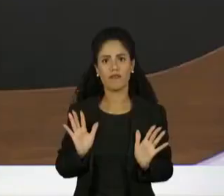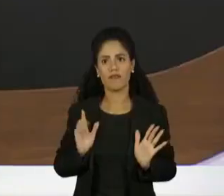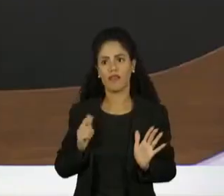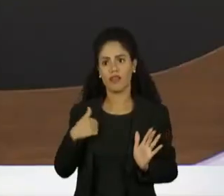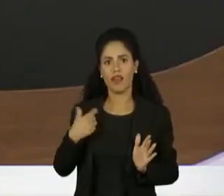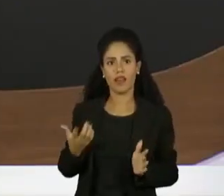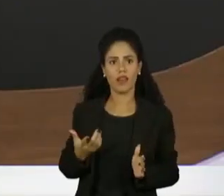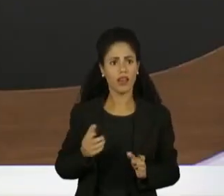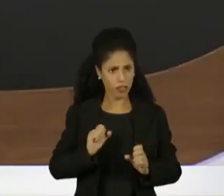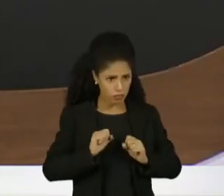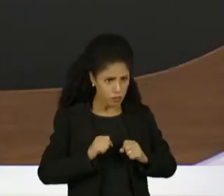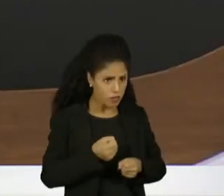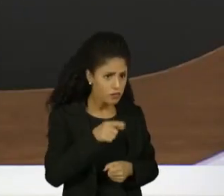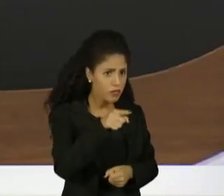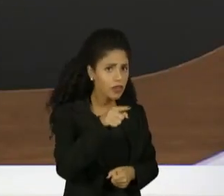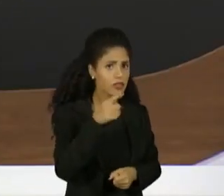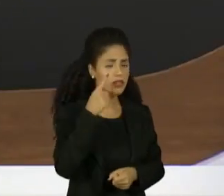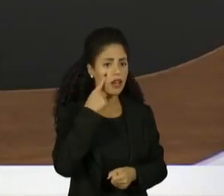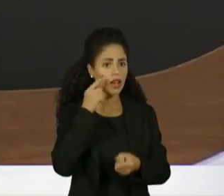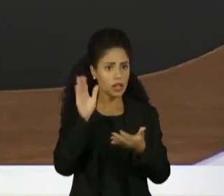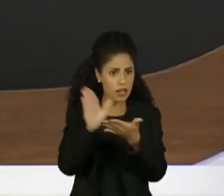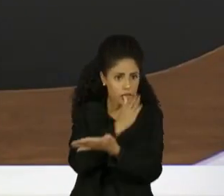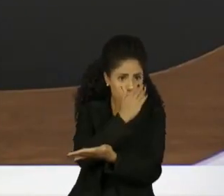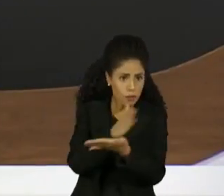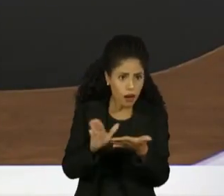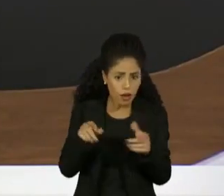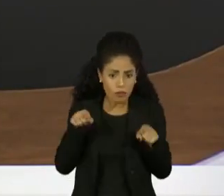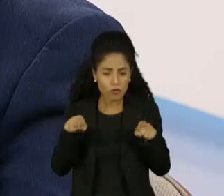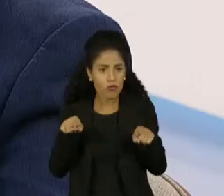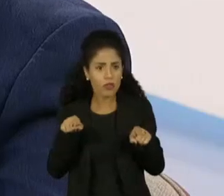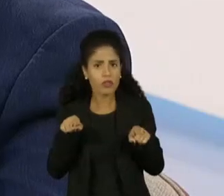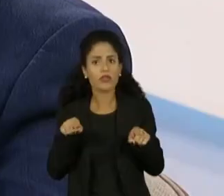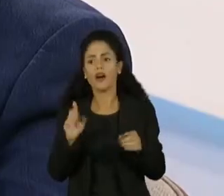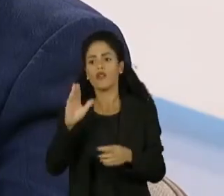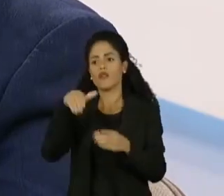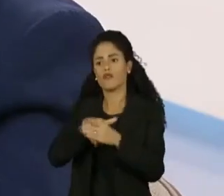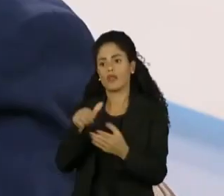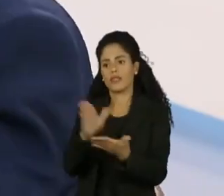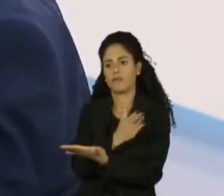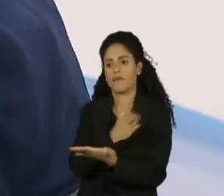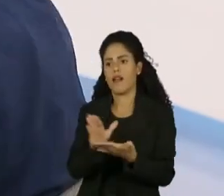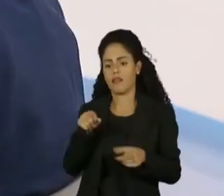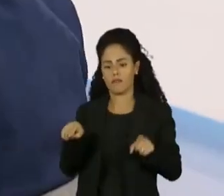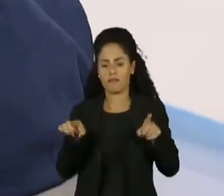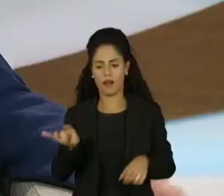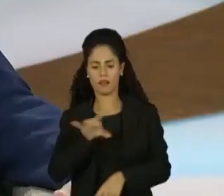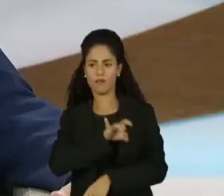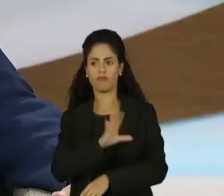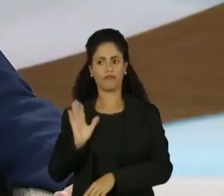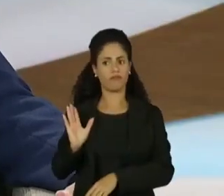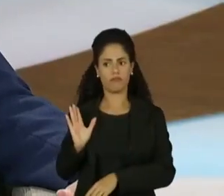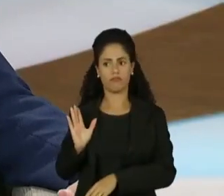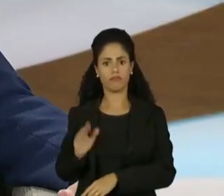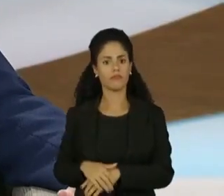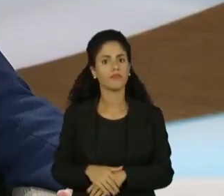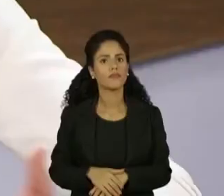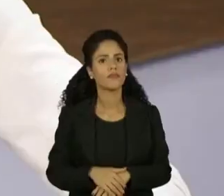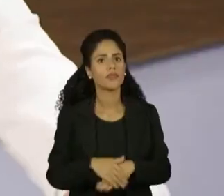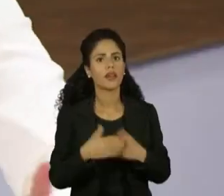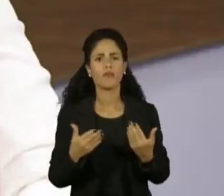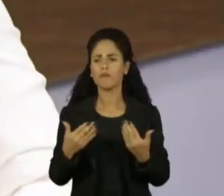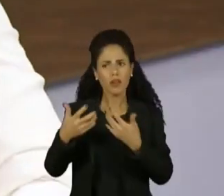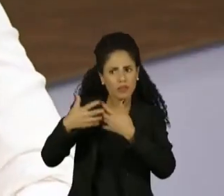senhor defende que sejam tratados totalmente separadamente, é isso? Vai ser votado separadamente. Eu estou dizendo um fato. Ia falar alguma coisa também? Porque claramente não